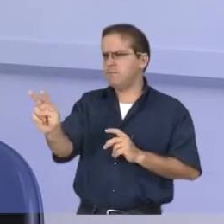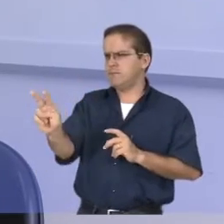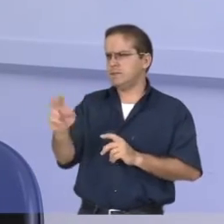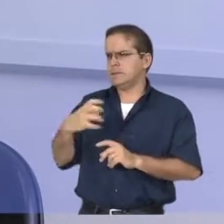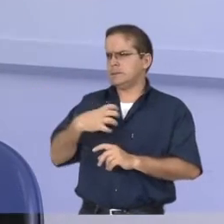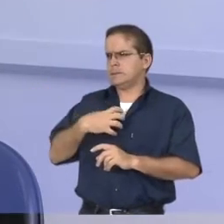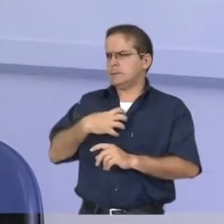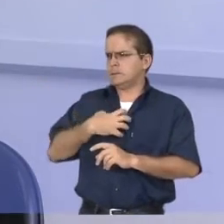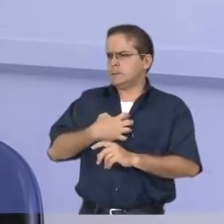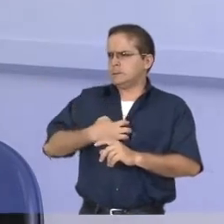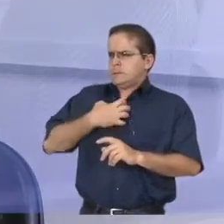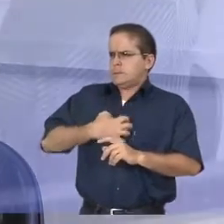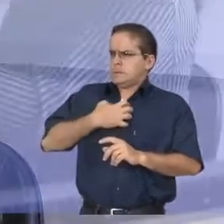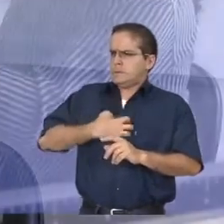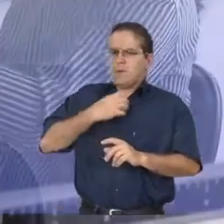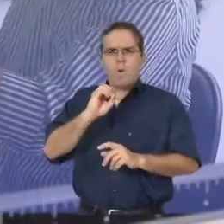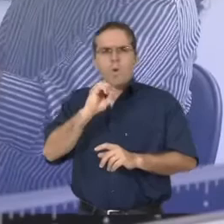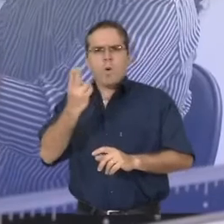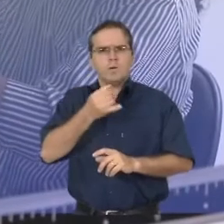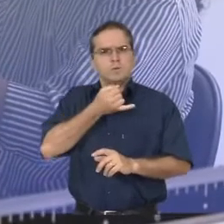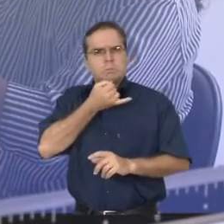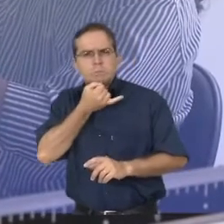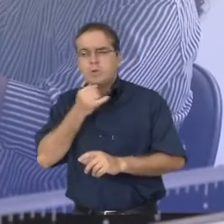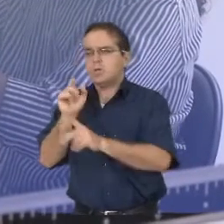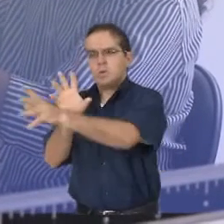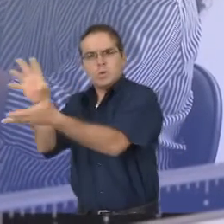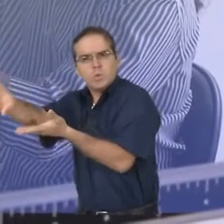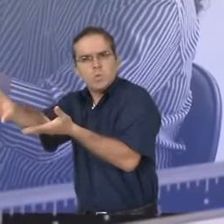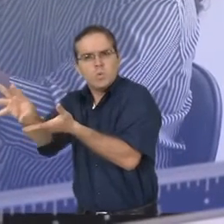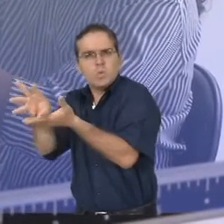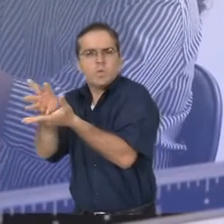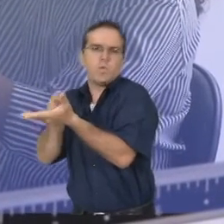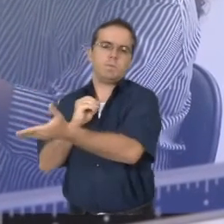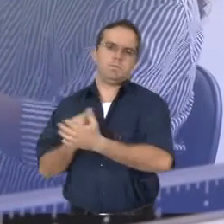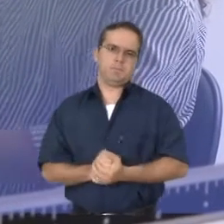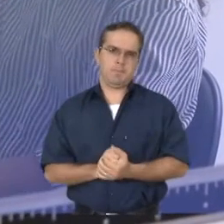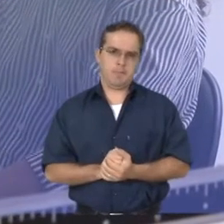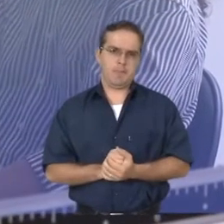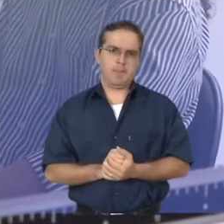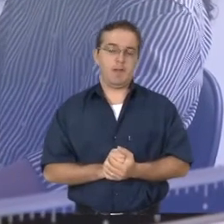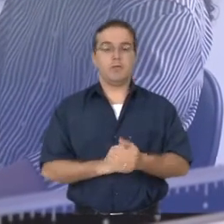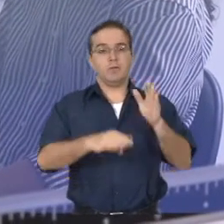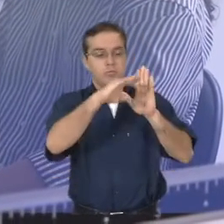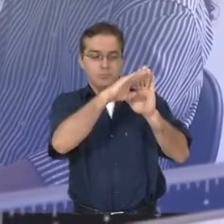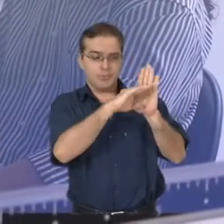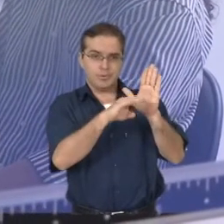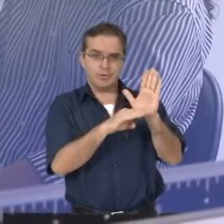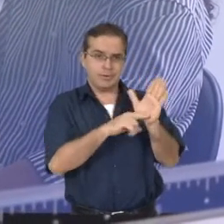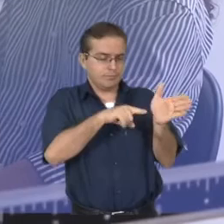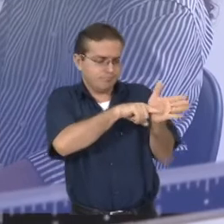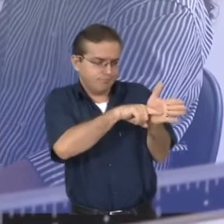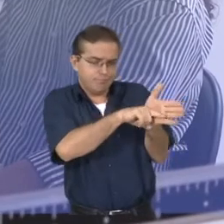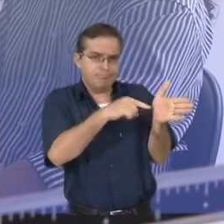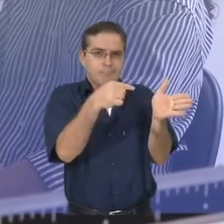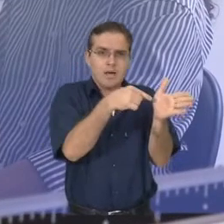com raiva, como se eu fosse aquela outra pessoa. Nesse projeto, o que nós queremos saber é quais são os componentes